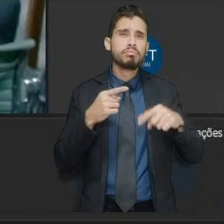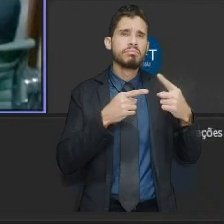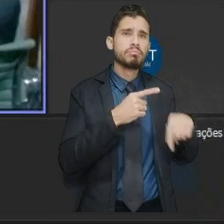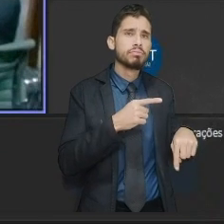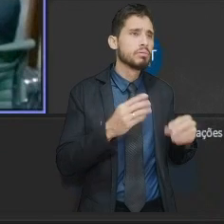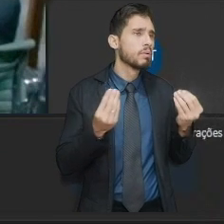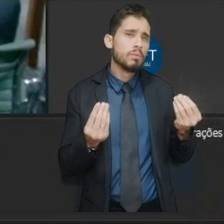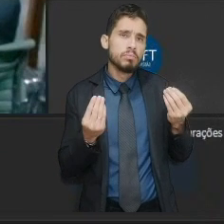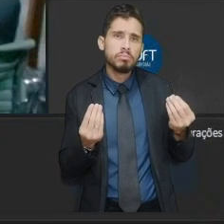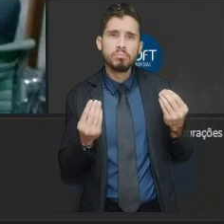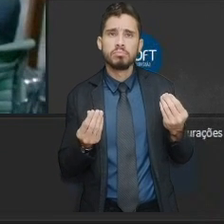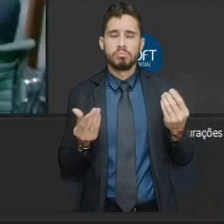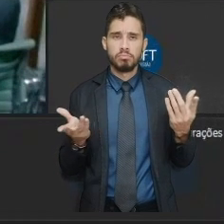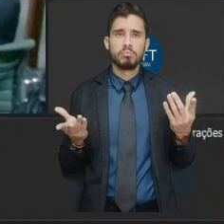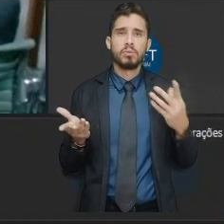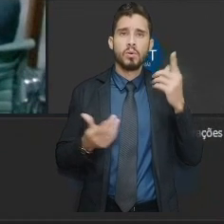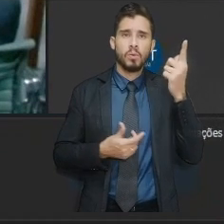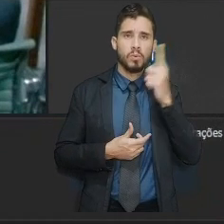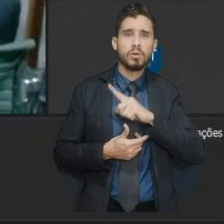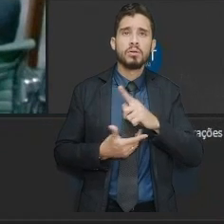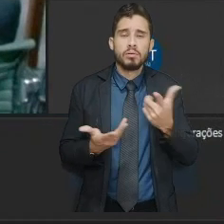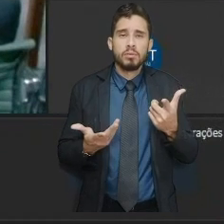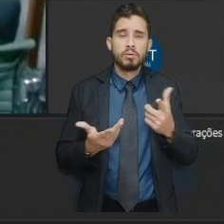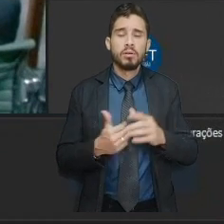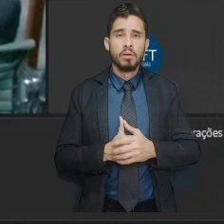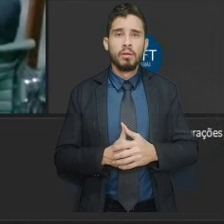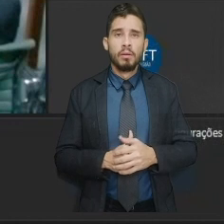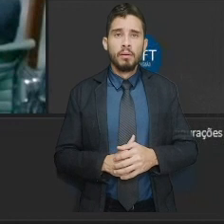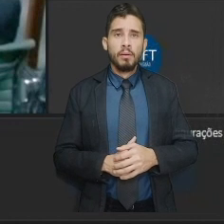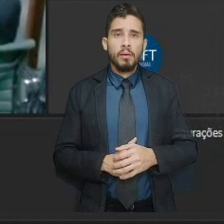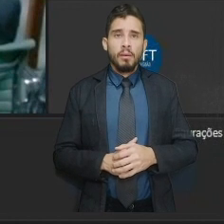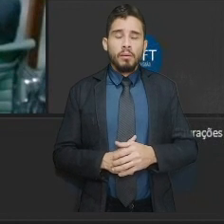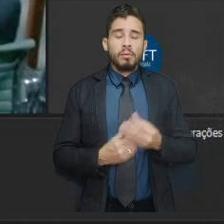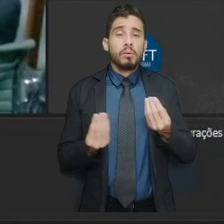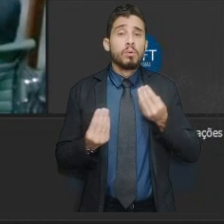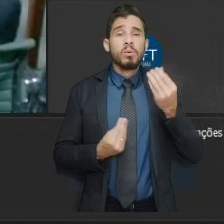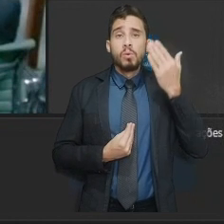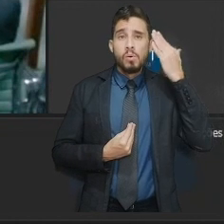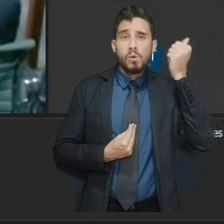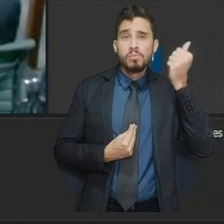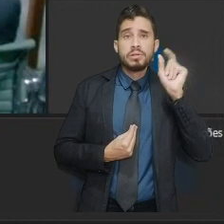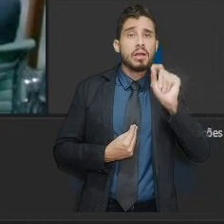o contraditório antes de uma medida tão drástica e que importaria um impacto